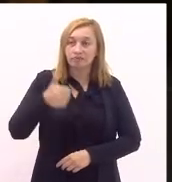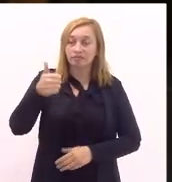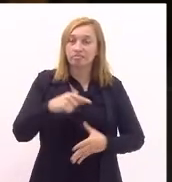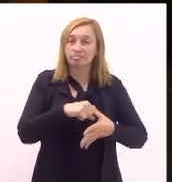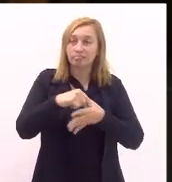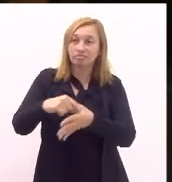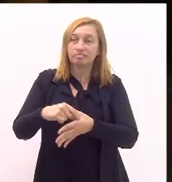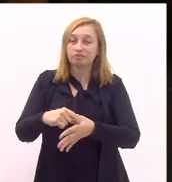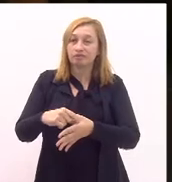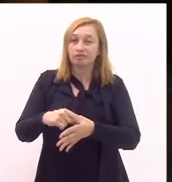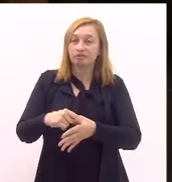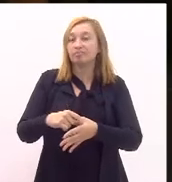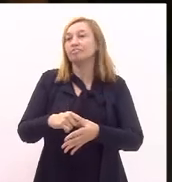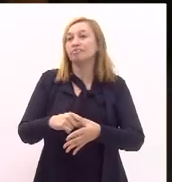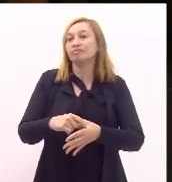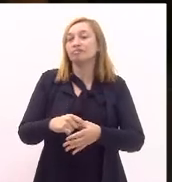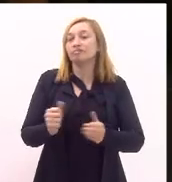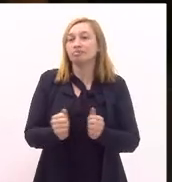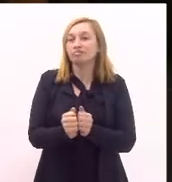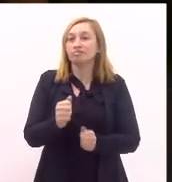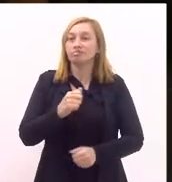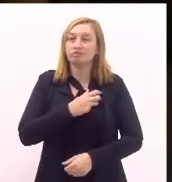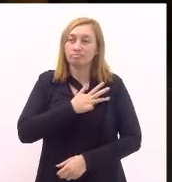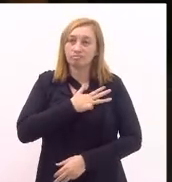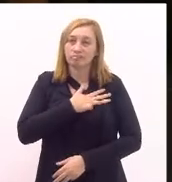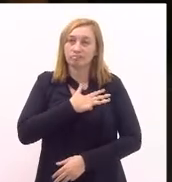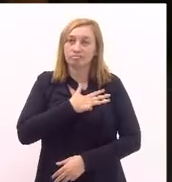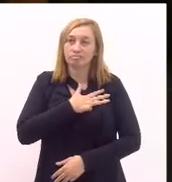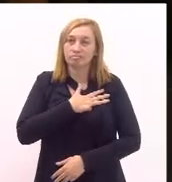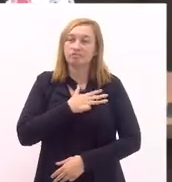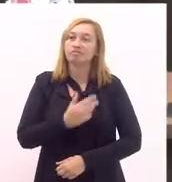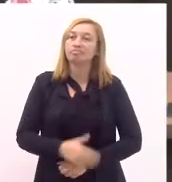liderança política junto com Luiz Inácio Lula da Silva